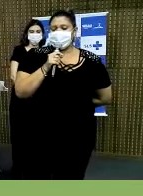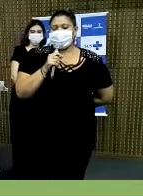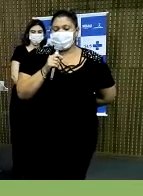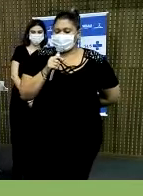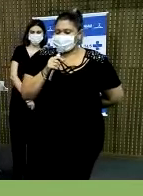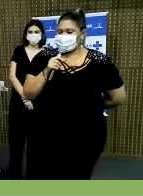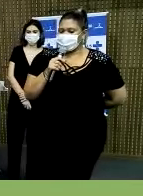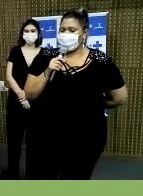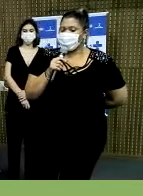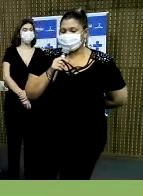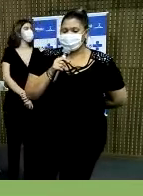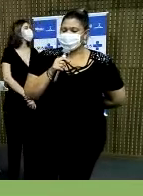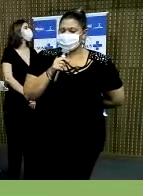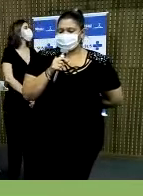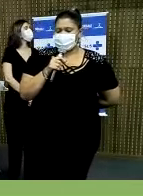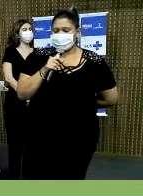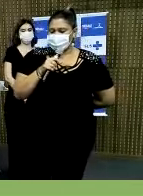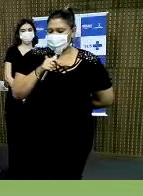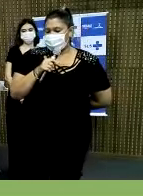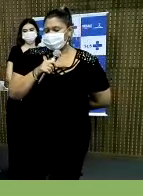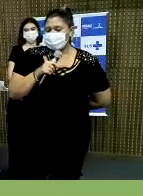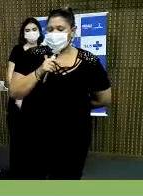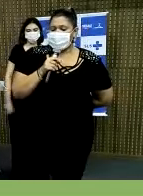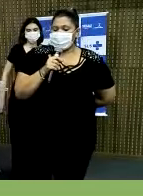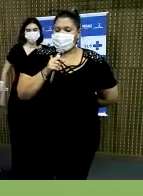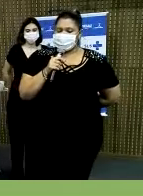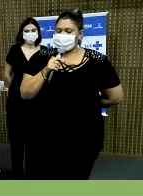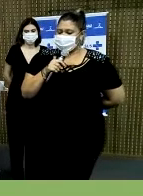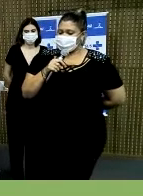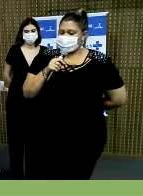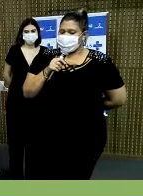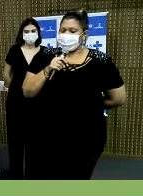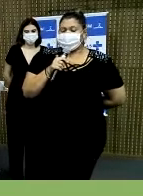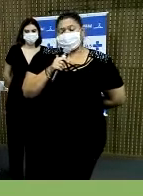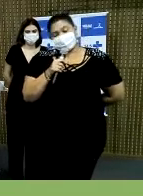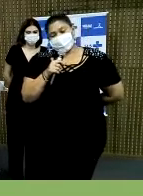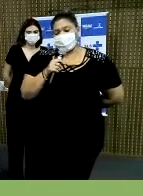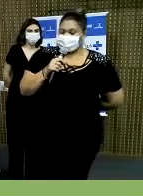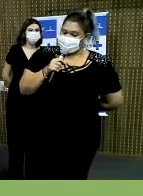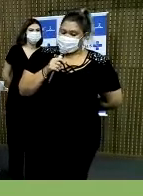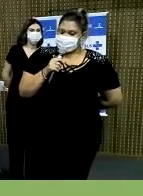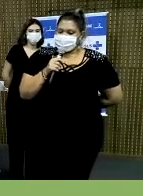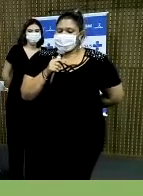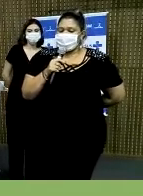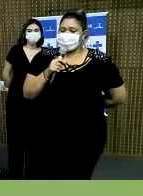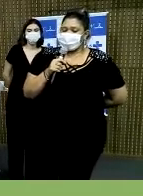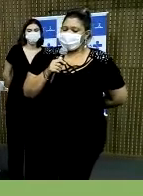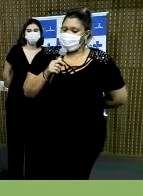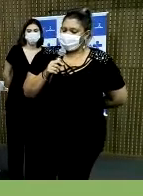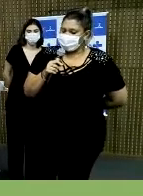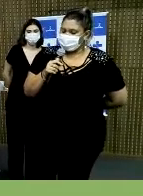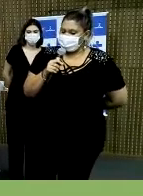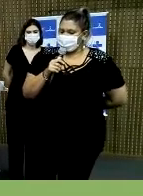educação permanente, 11 consultas compartilhadas, 4 reuniões com o NASF e a unidade,